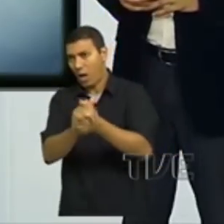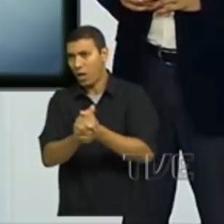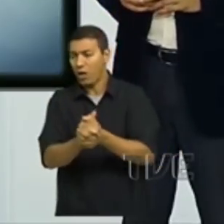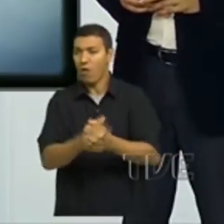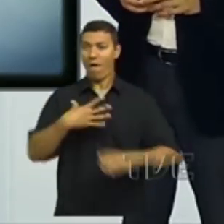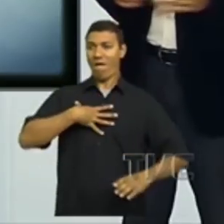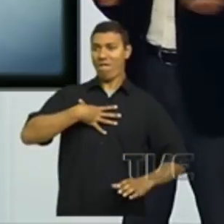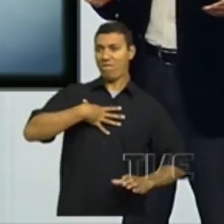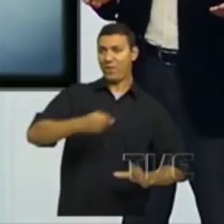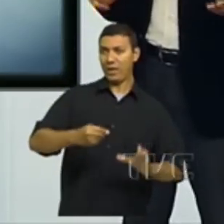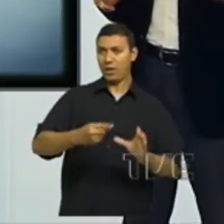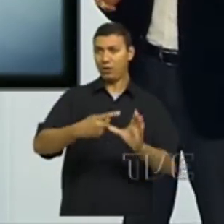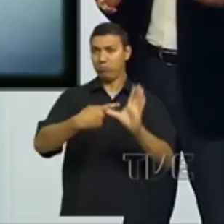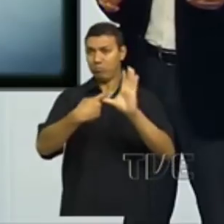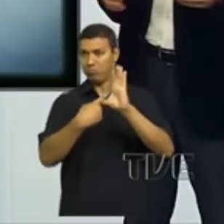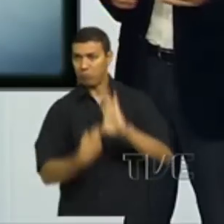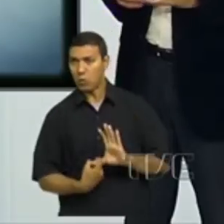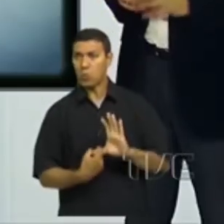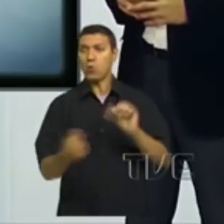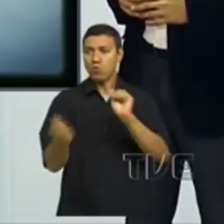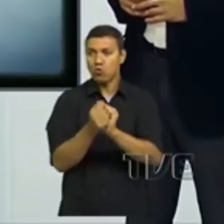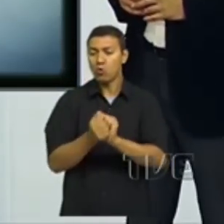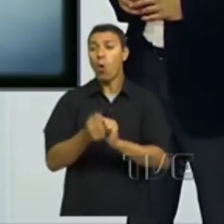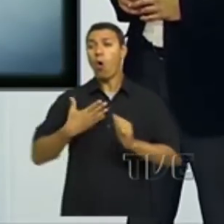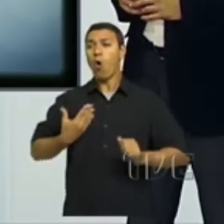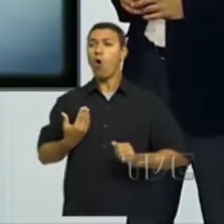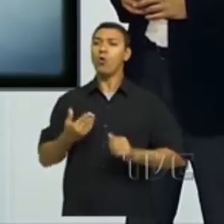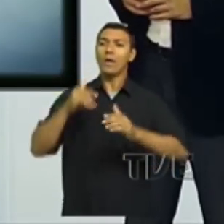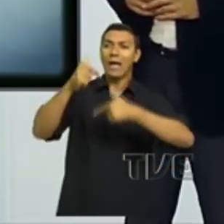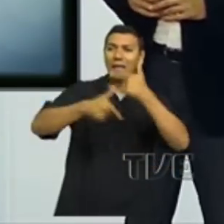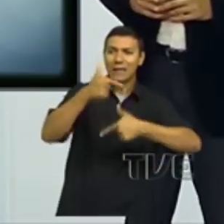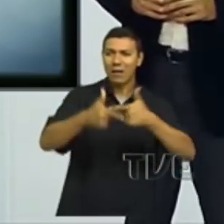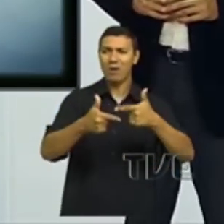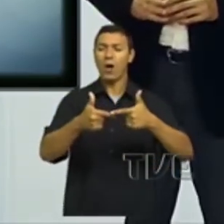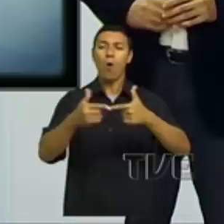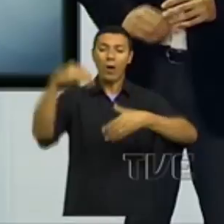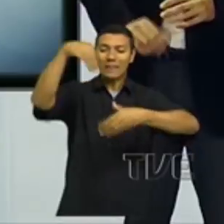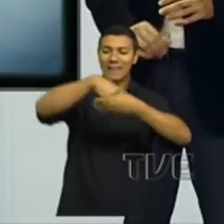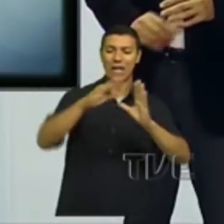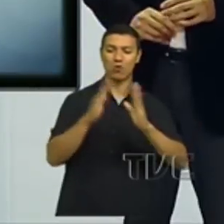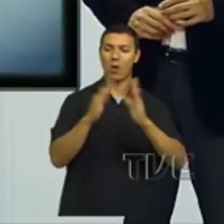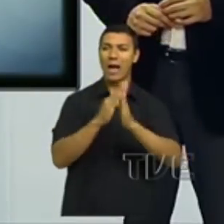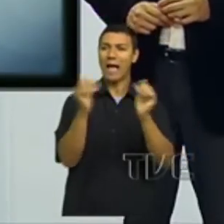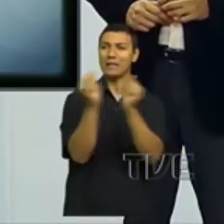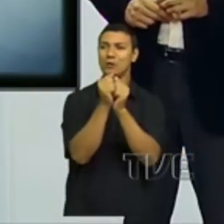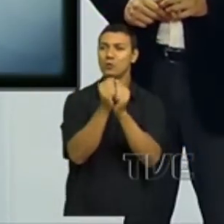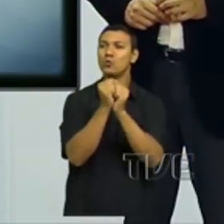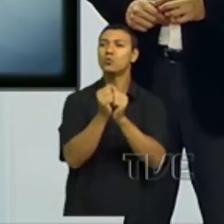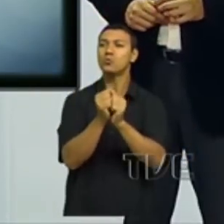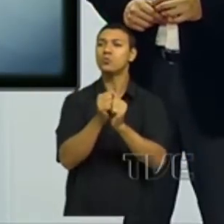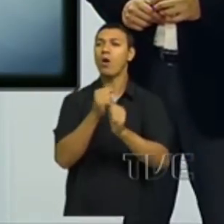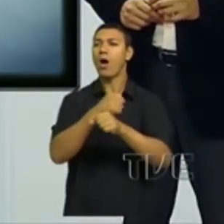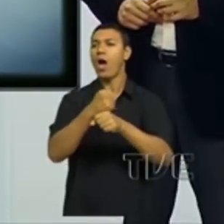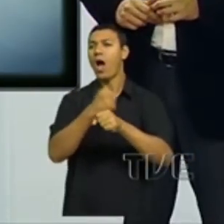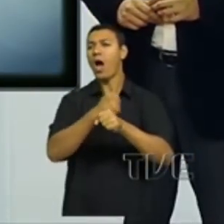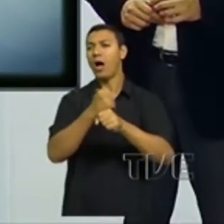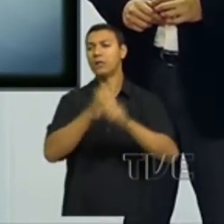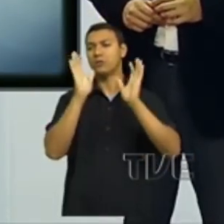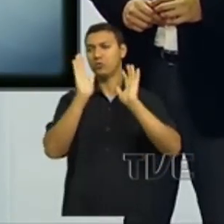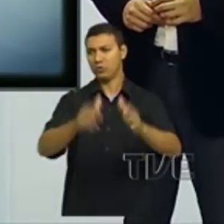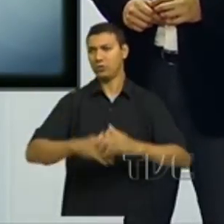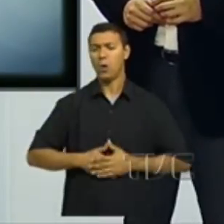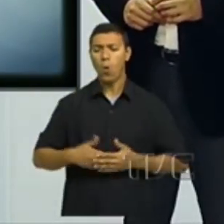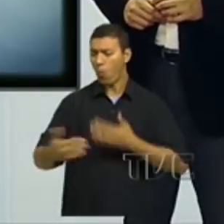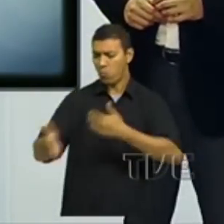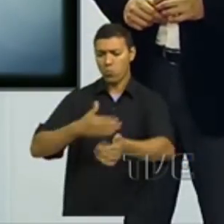contribuinte tenha filho ou viva há mais de 5 anos. Filhos ou enteados até 21 anos de idade ou em qualquer idade